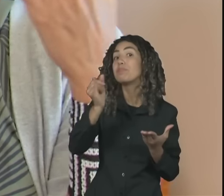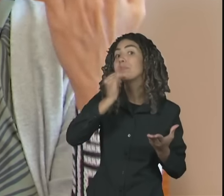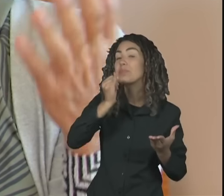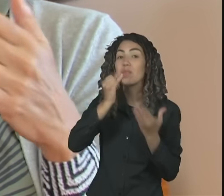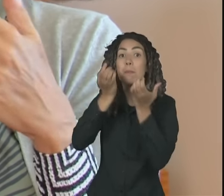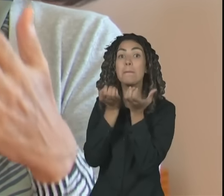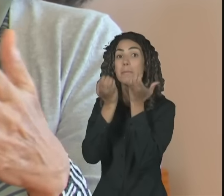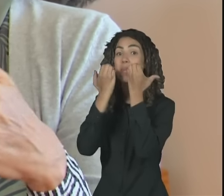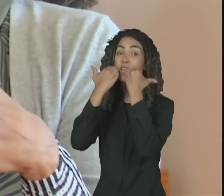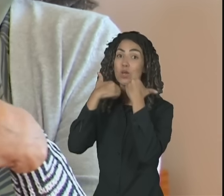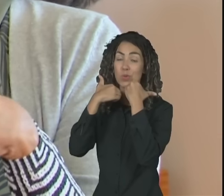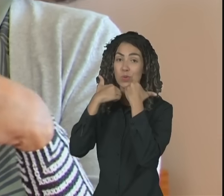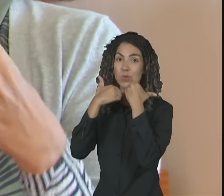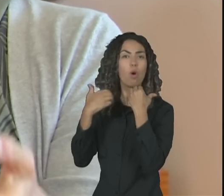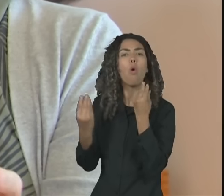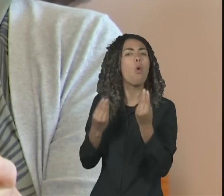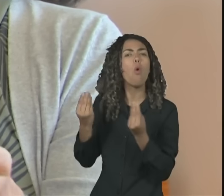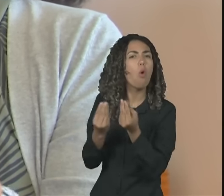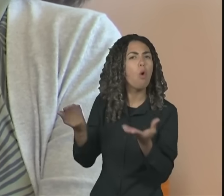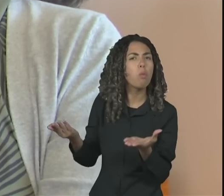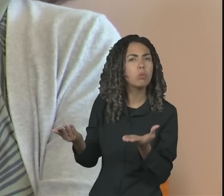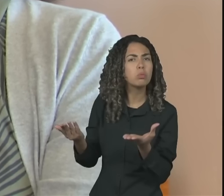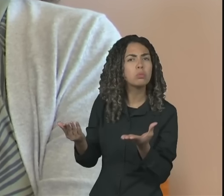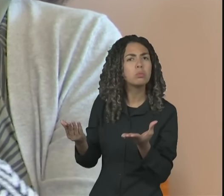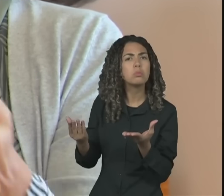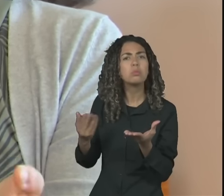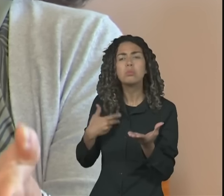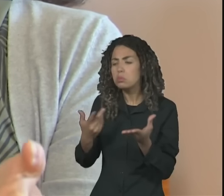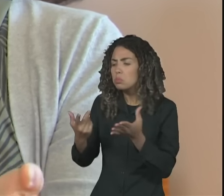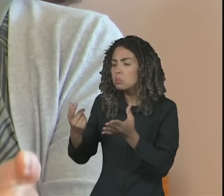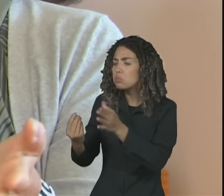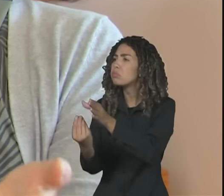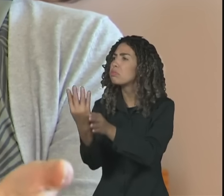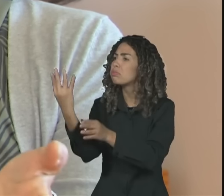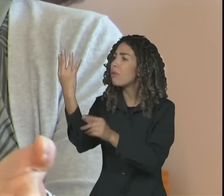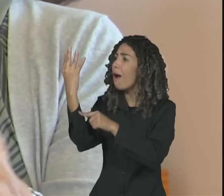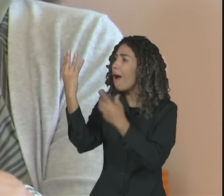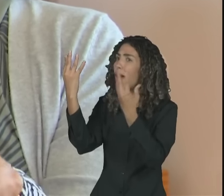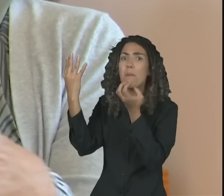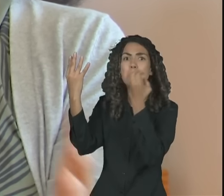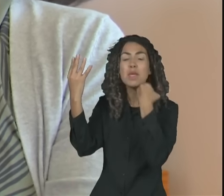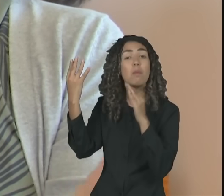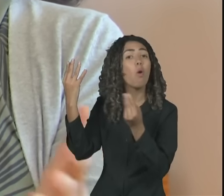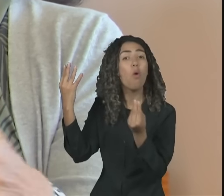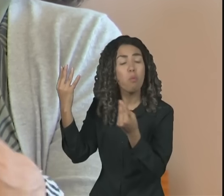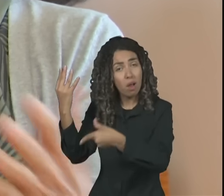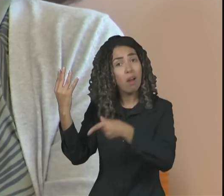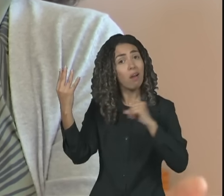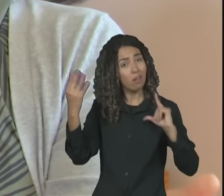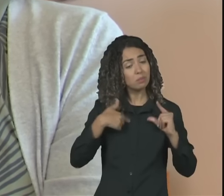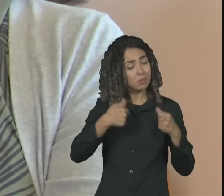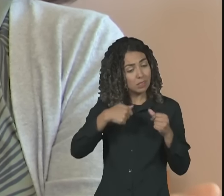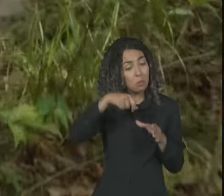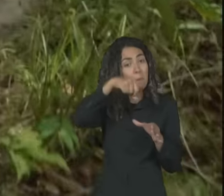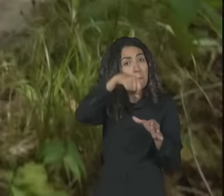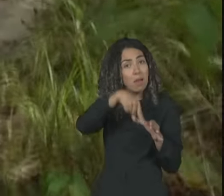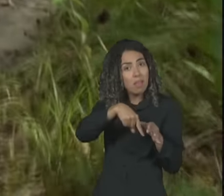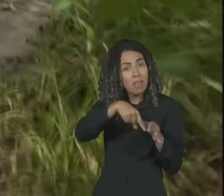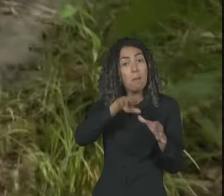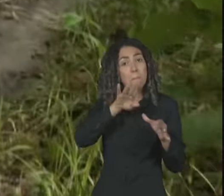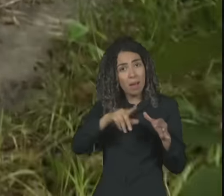se cresça ali e dê alimento para aquela população, ele precisa ser plantado, por exemplo, em terras